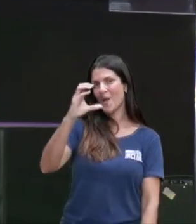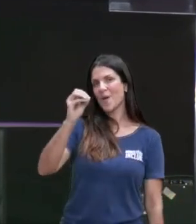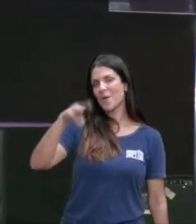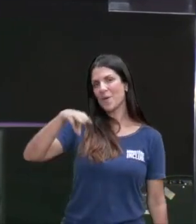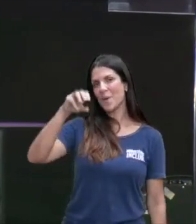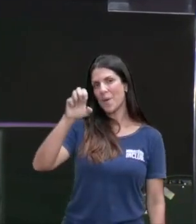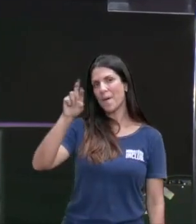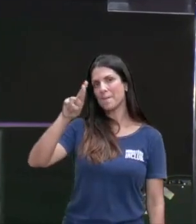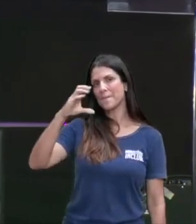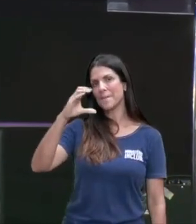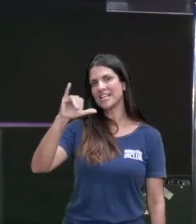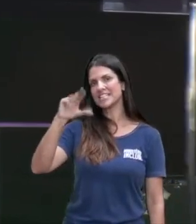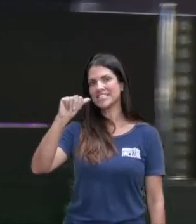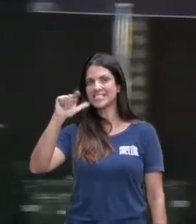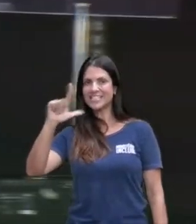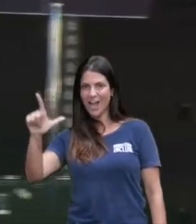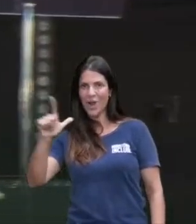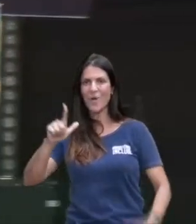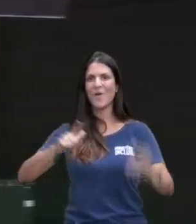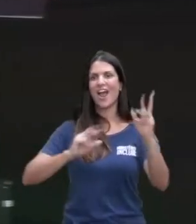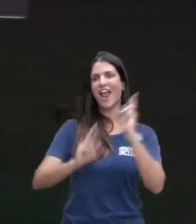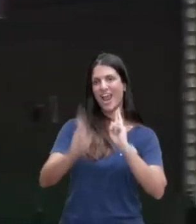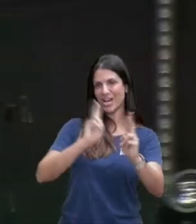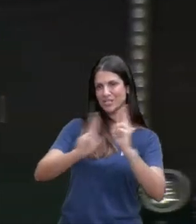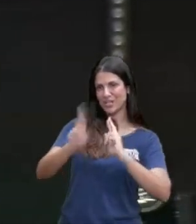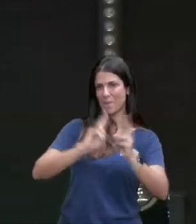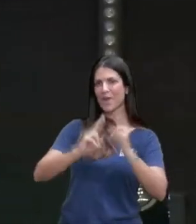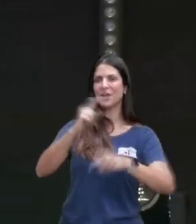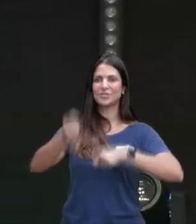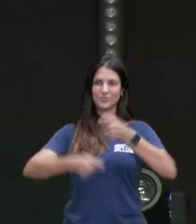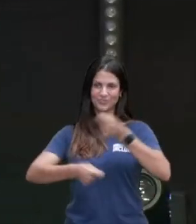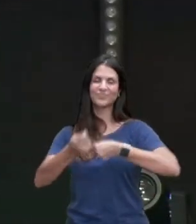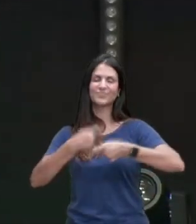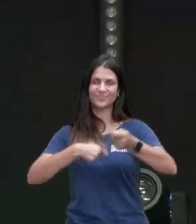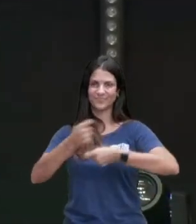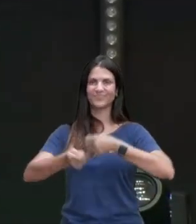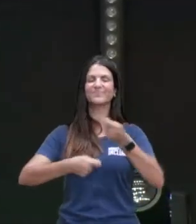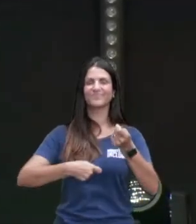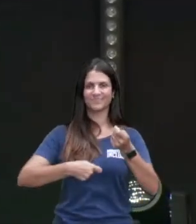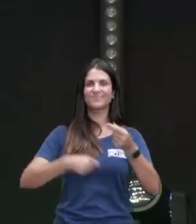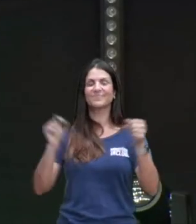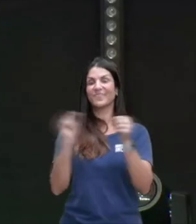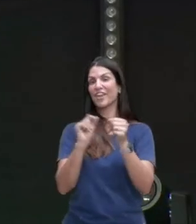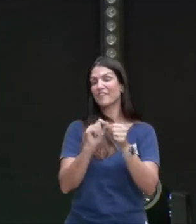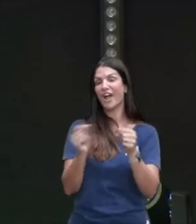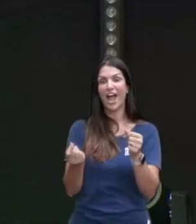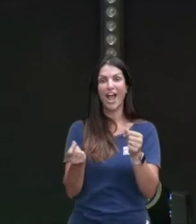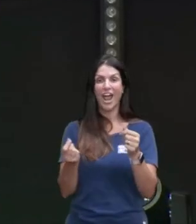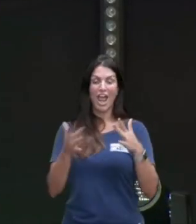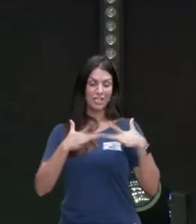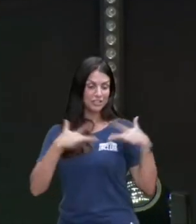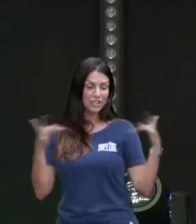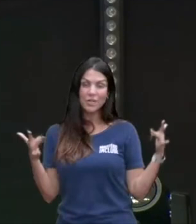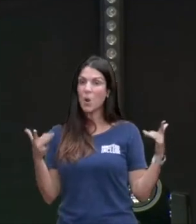E se ele é bom de manejo da lagoa se ele for com isso e ele faz amizade relacionamento Generoso ele